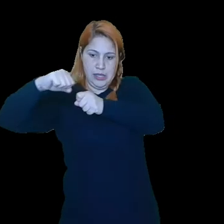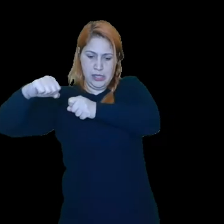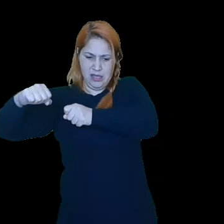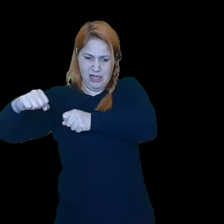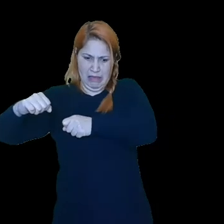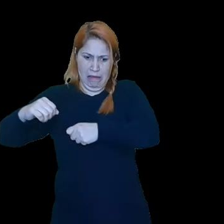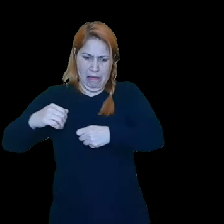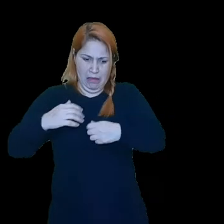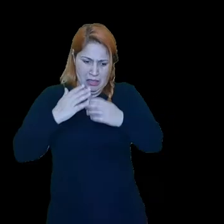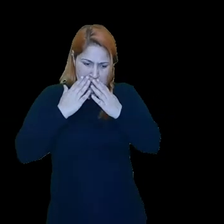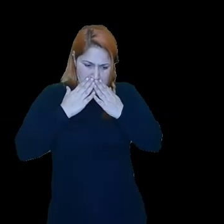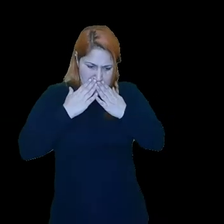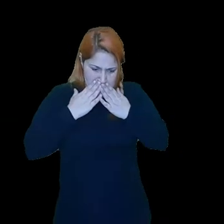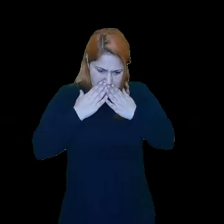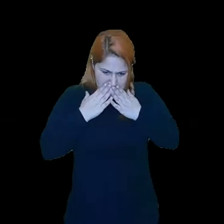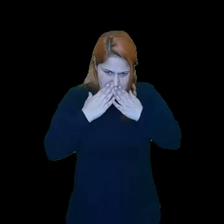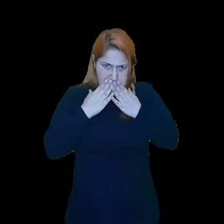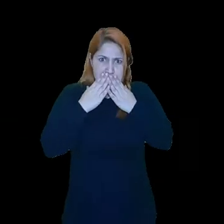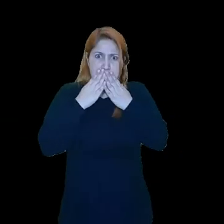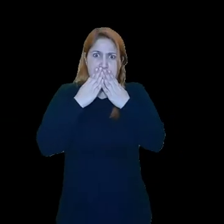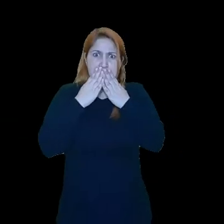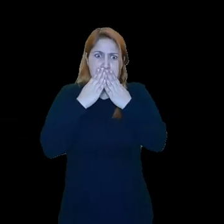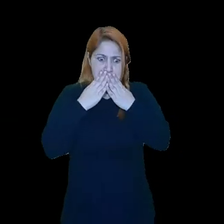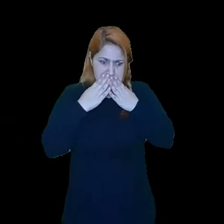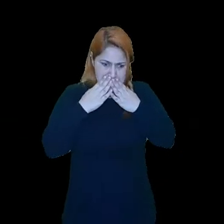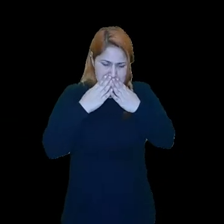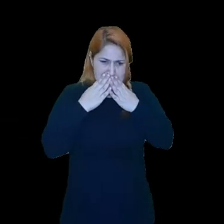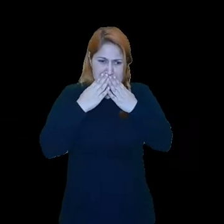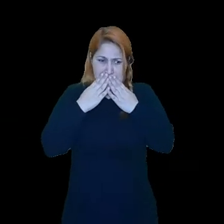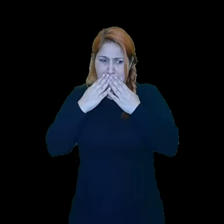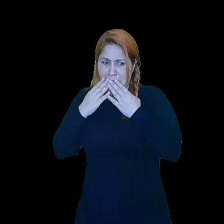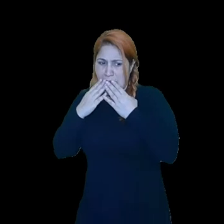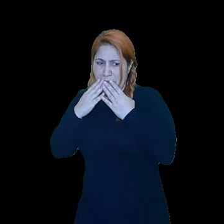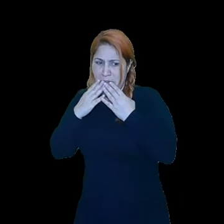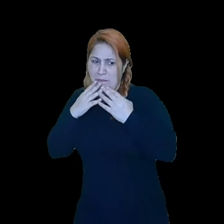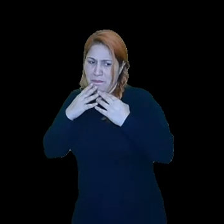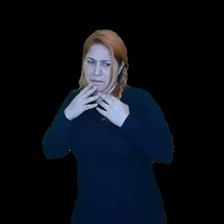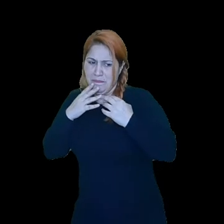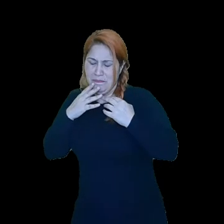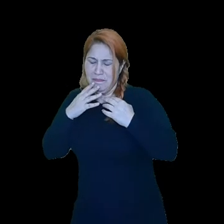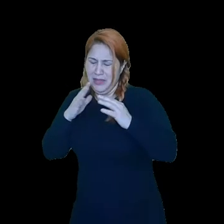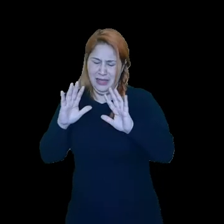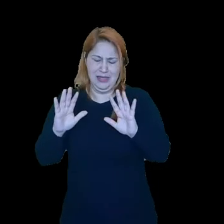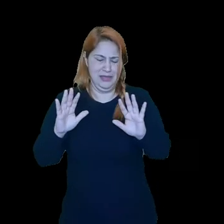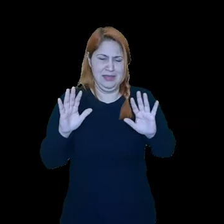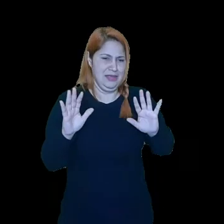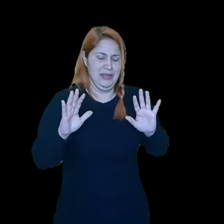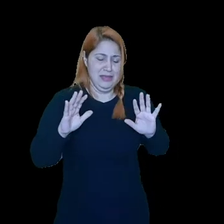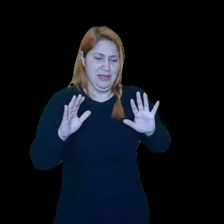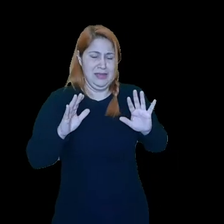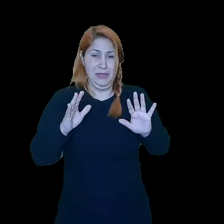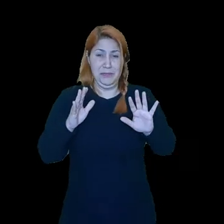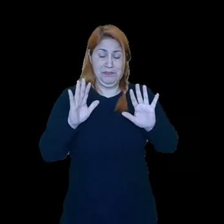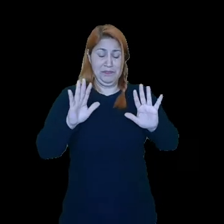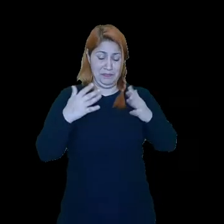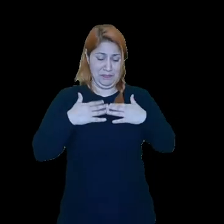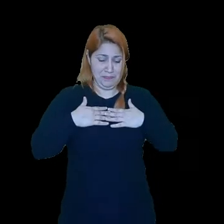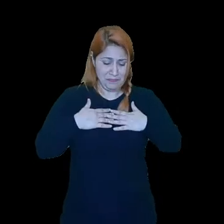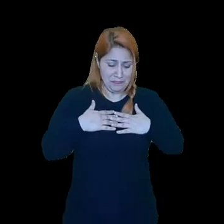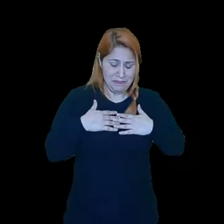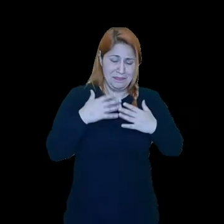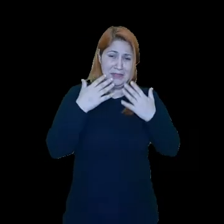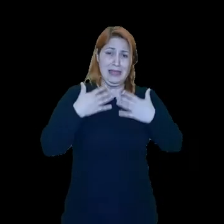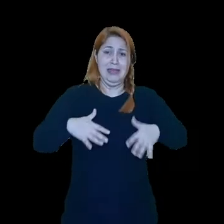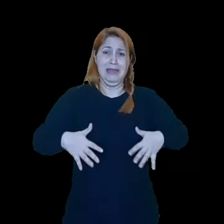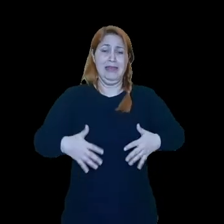defunto. Teve ímpetos de fugir, mas o próprio medo a deteve ali. Tremendo dos